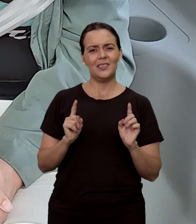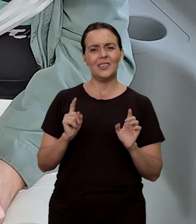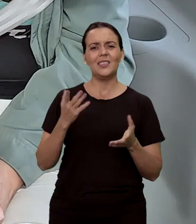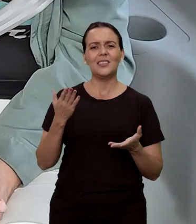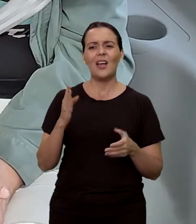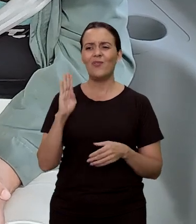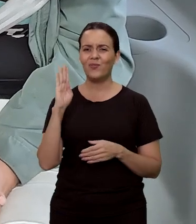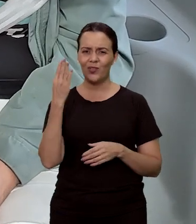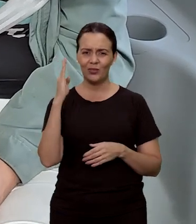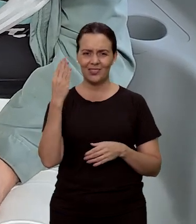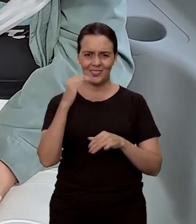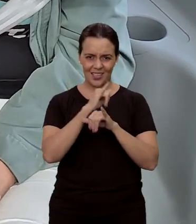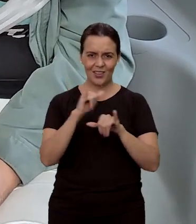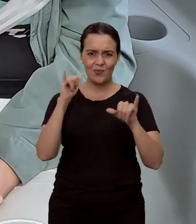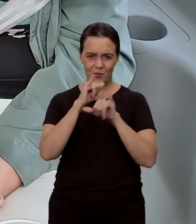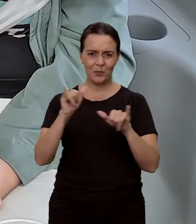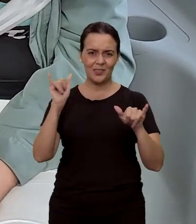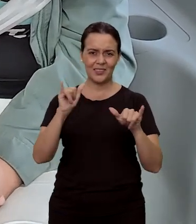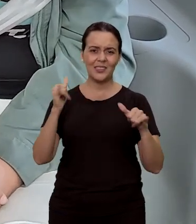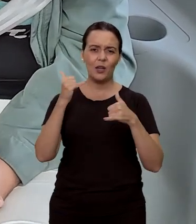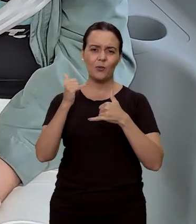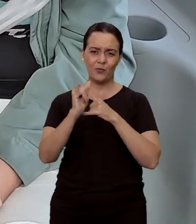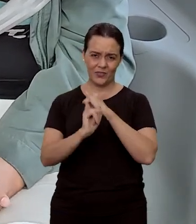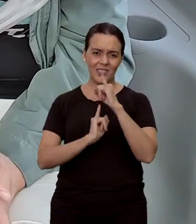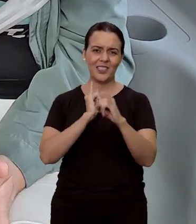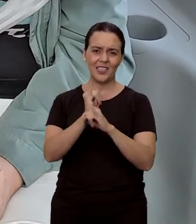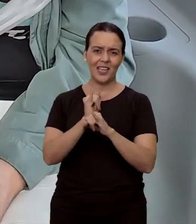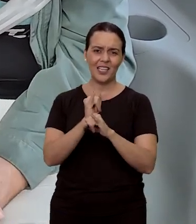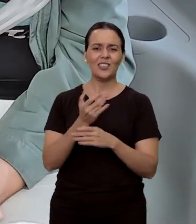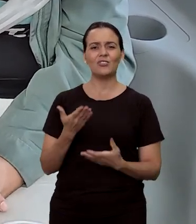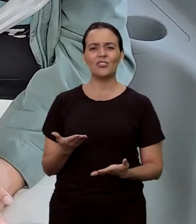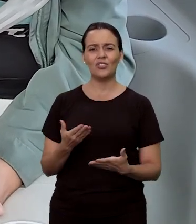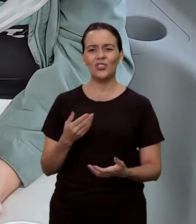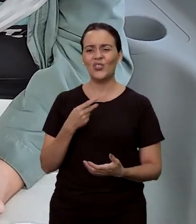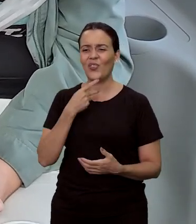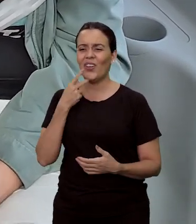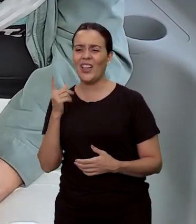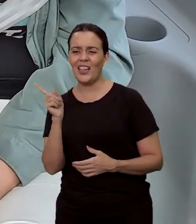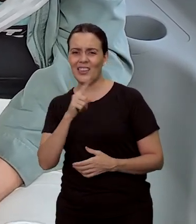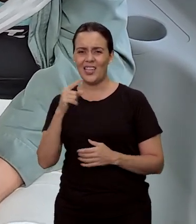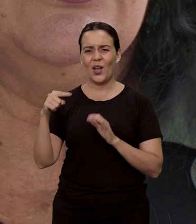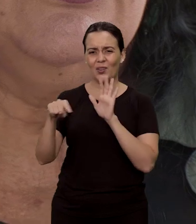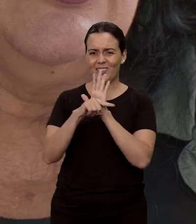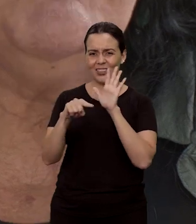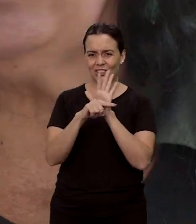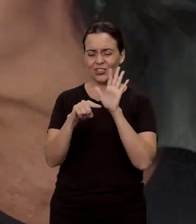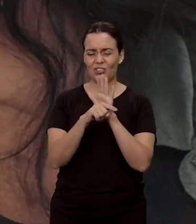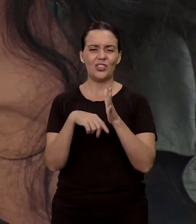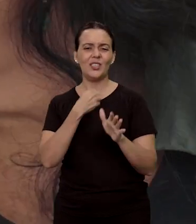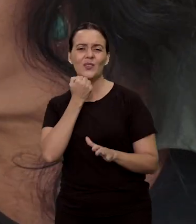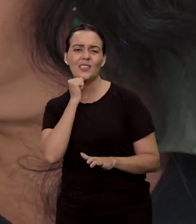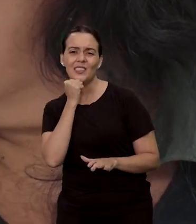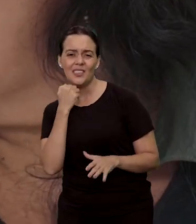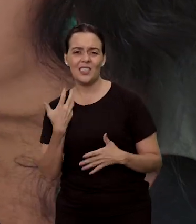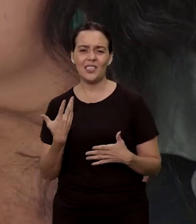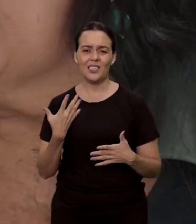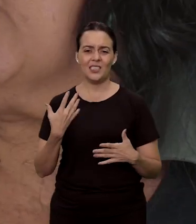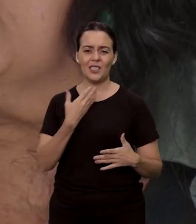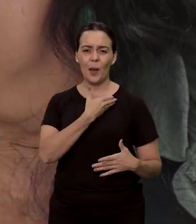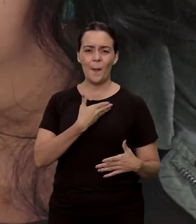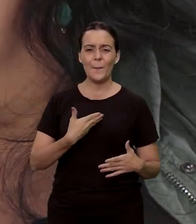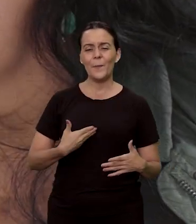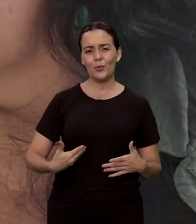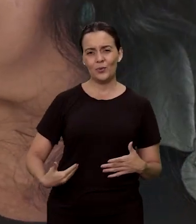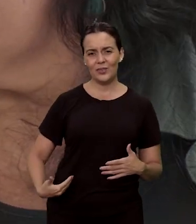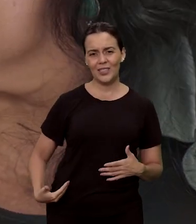fake news também, né? Tudo que a gente está vivendo aí, o negacionismo da ciência, polarização